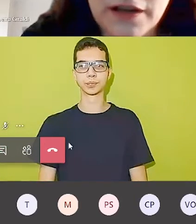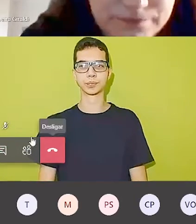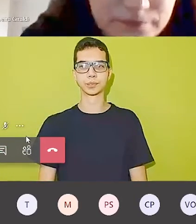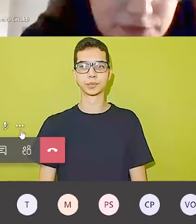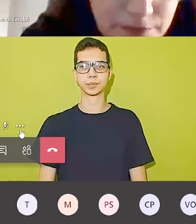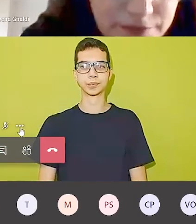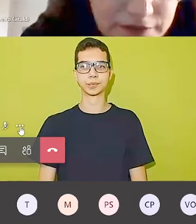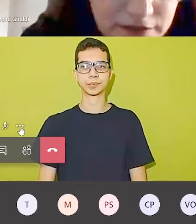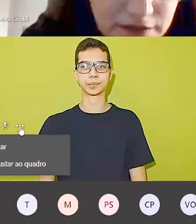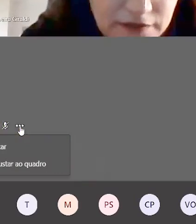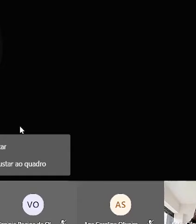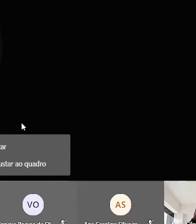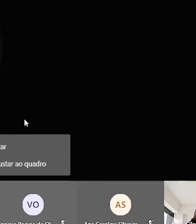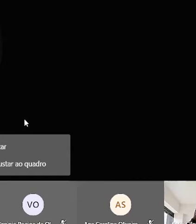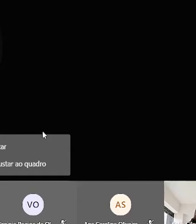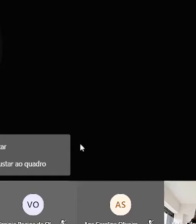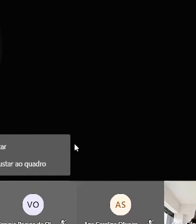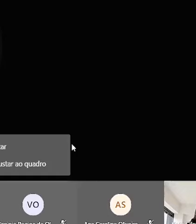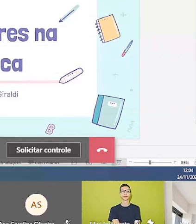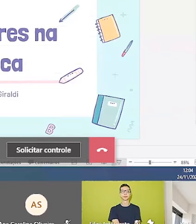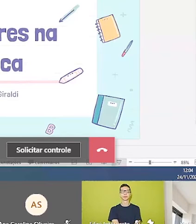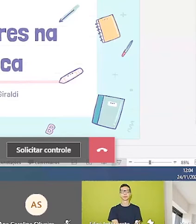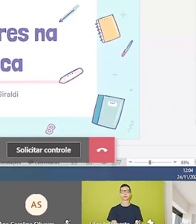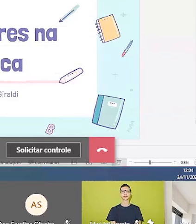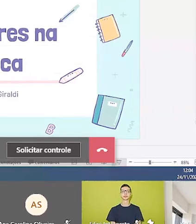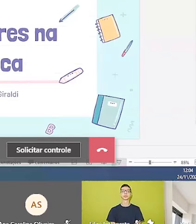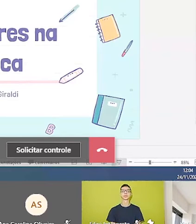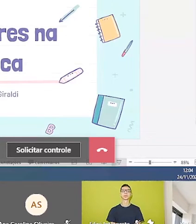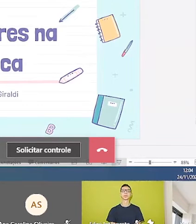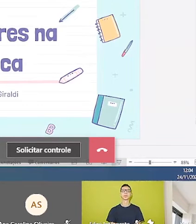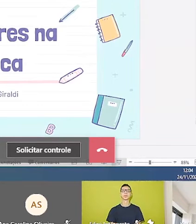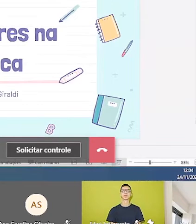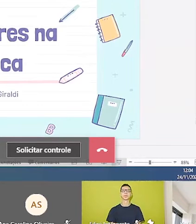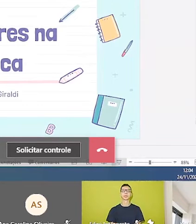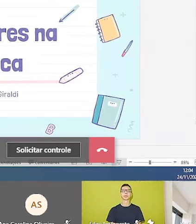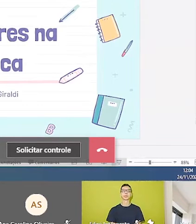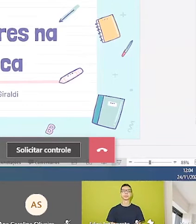pela apresentação.